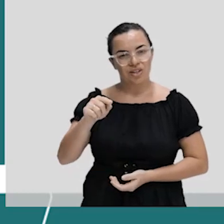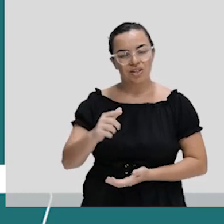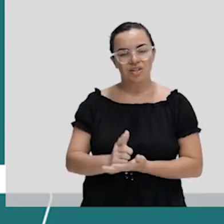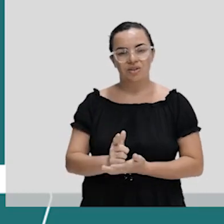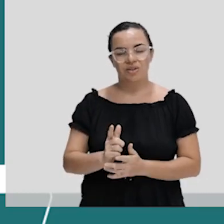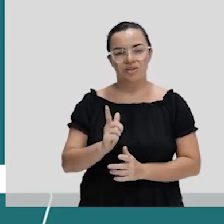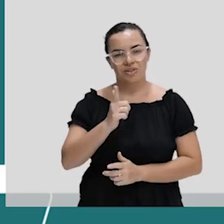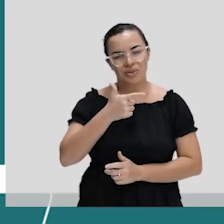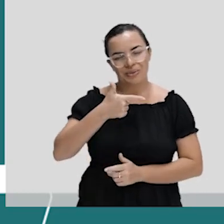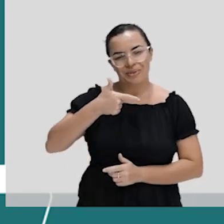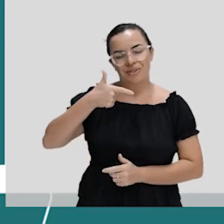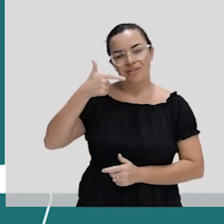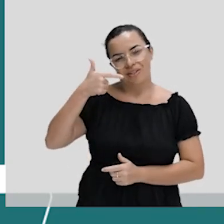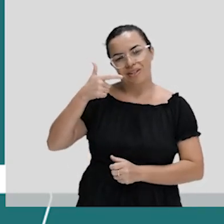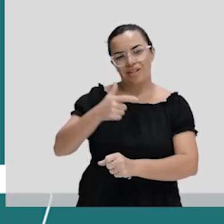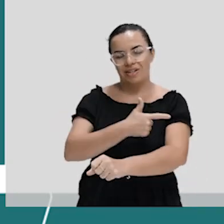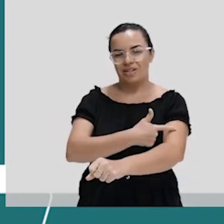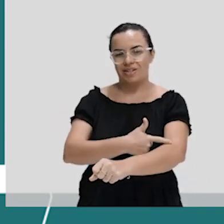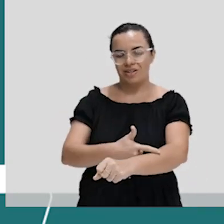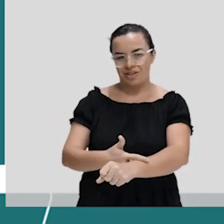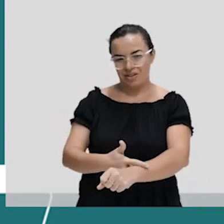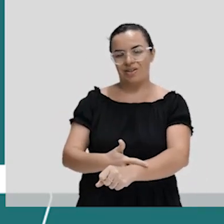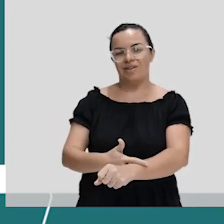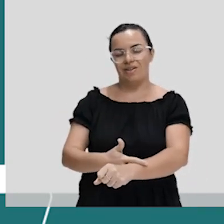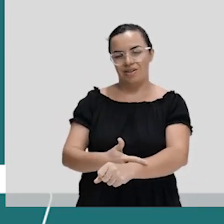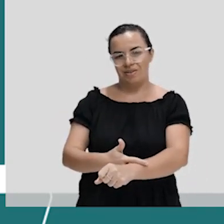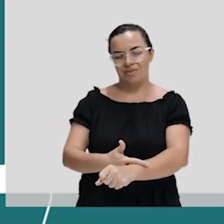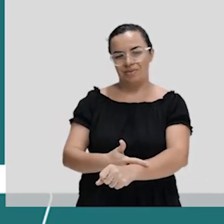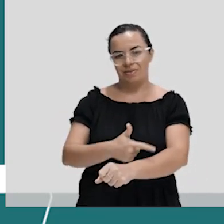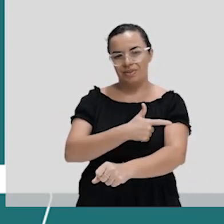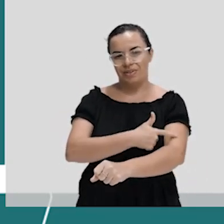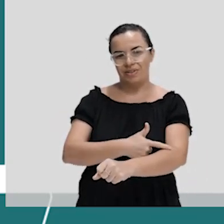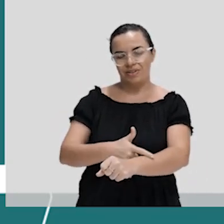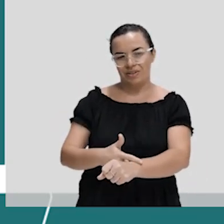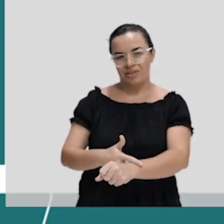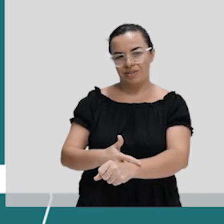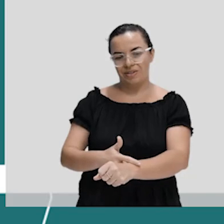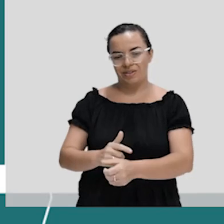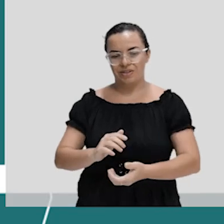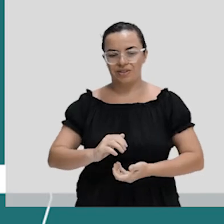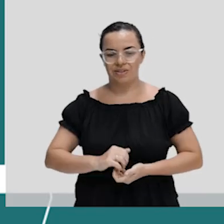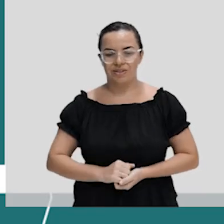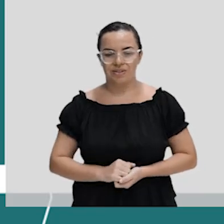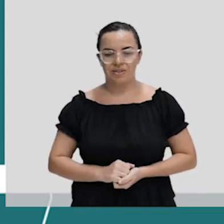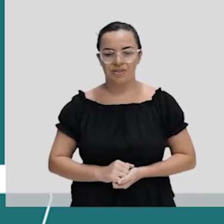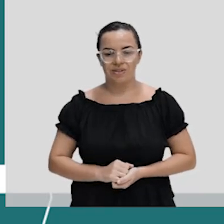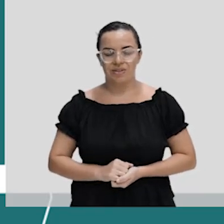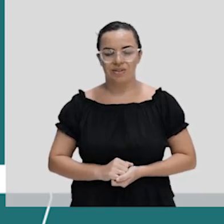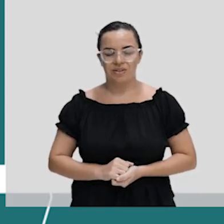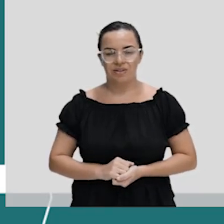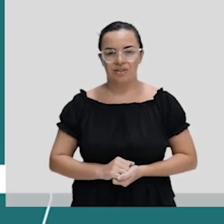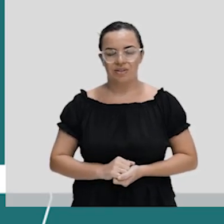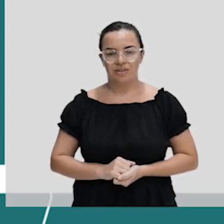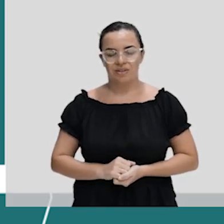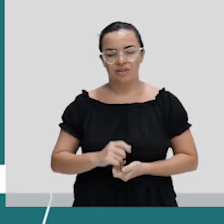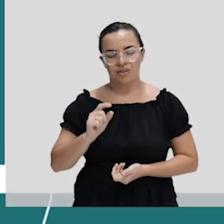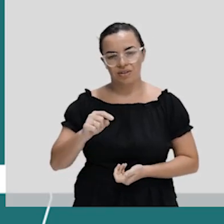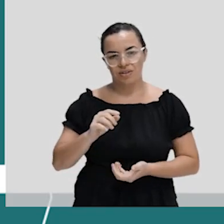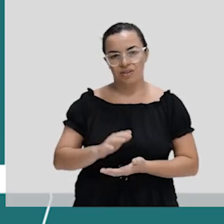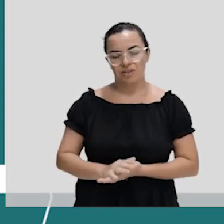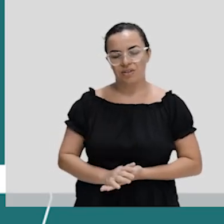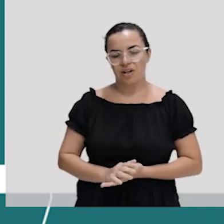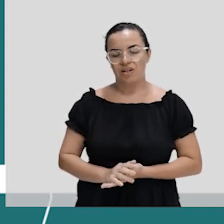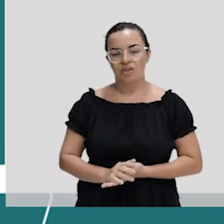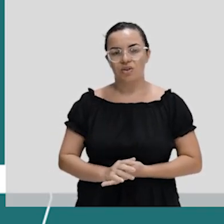delicado, você está sendo simpático ou simpática. Então, olha assim, nesse caso, o verbo